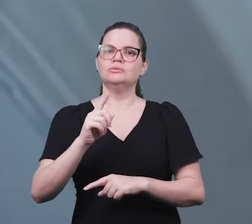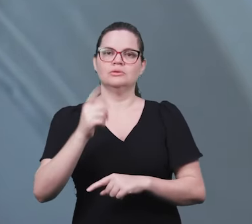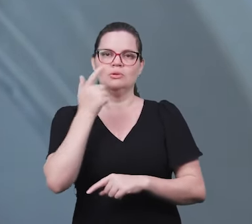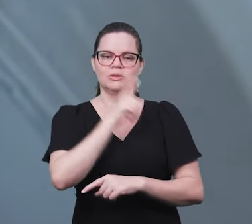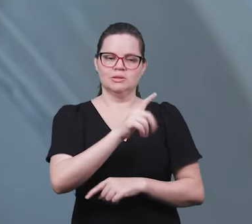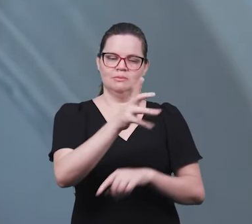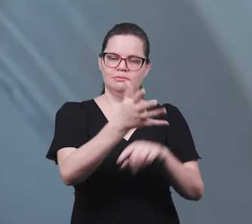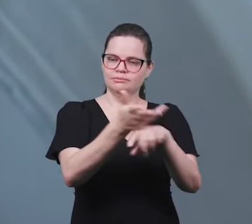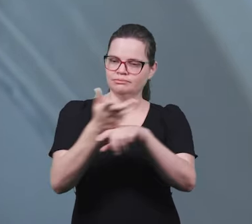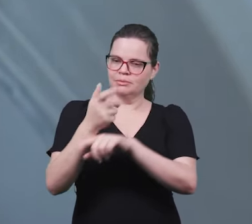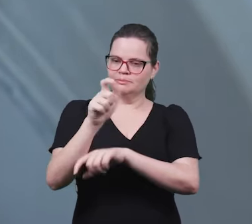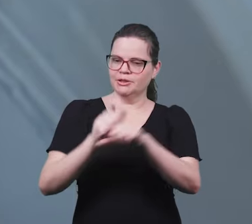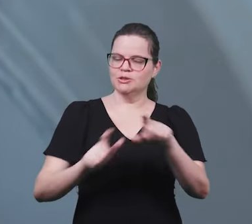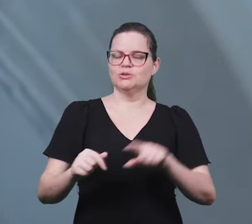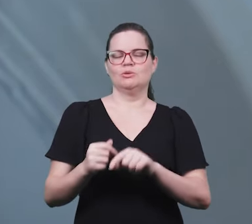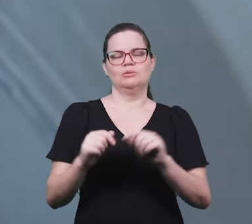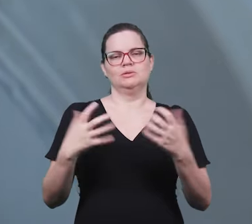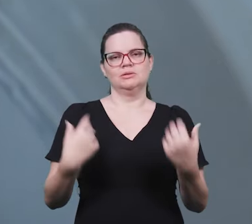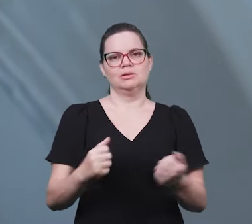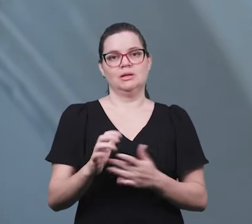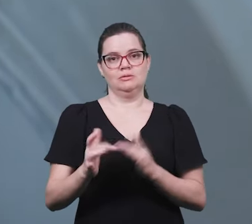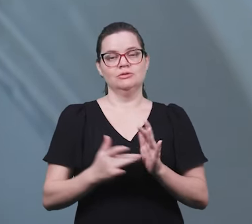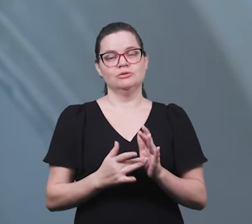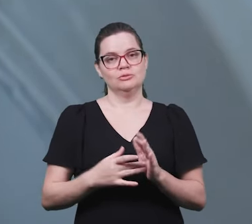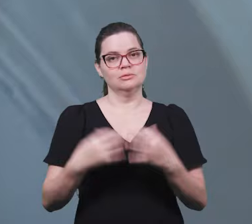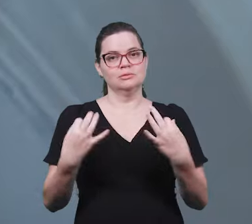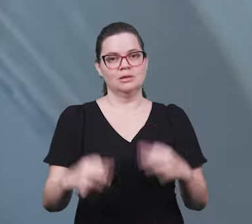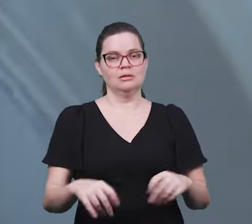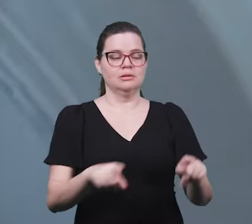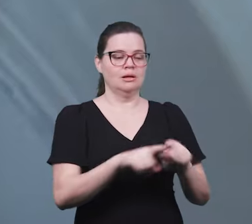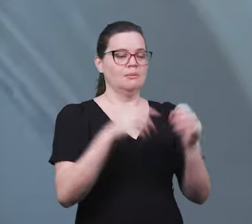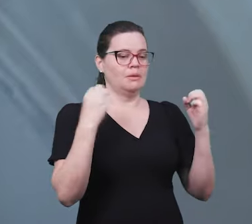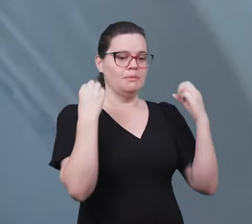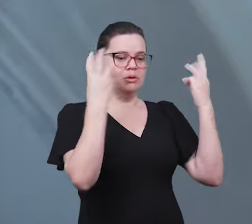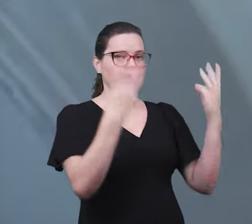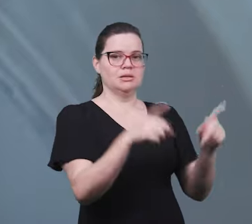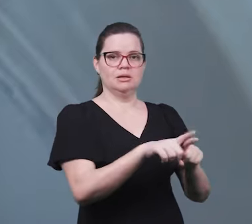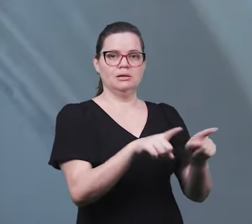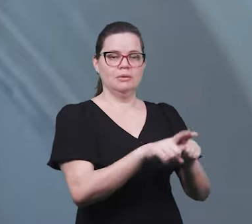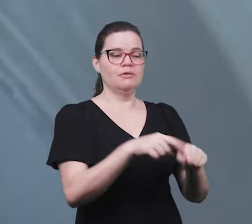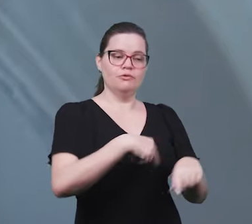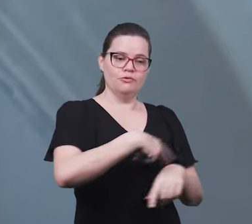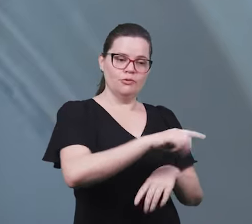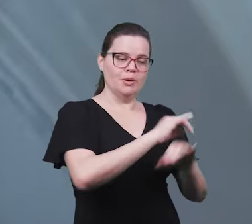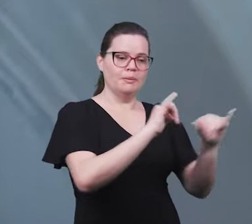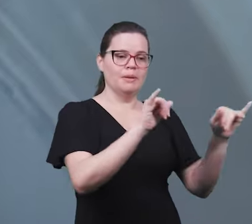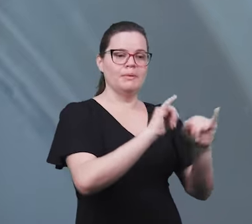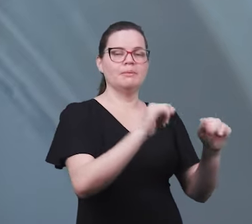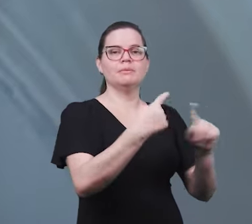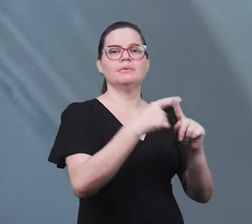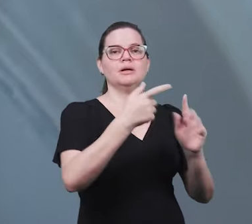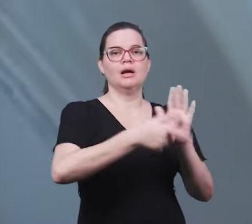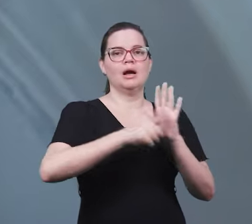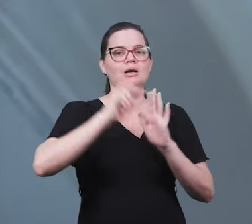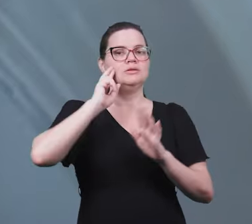um Jesus e um Moisés. Ambos designados pelo Pai para levar uma mensagem. E essa mensagem